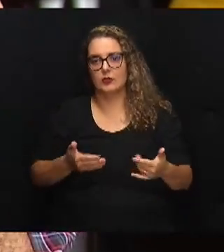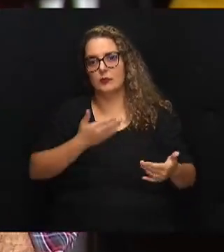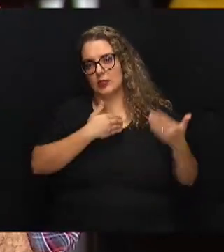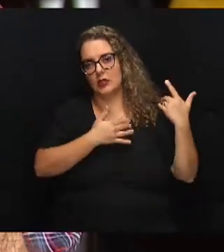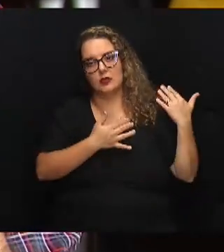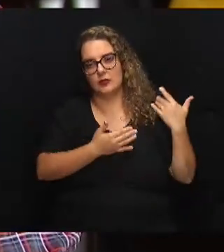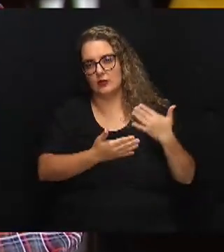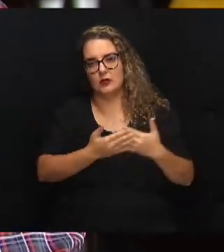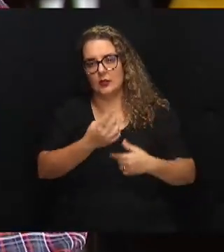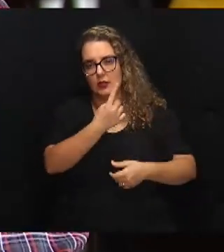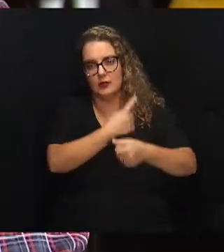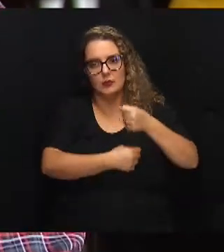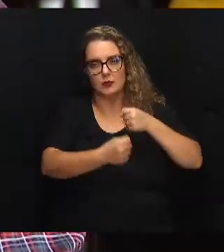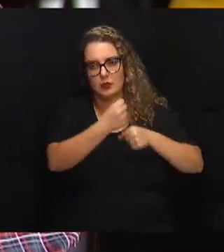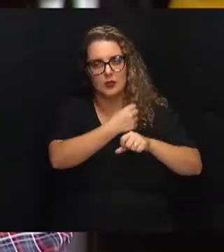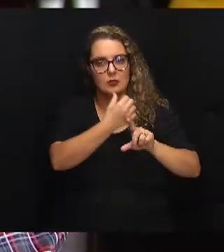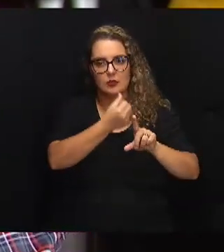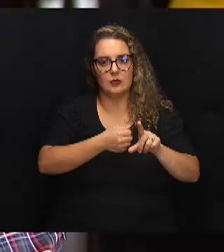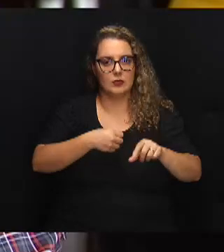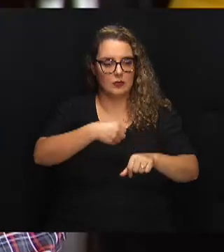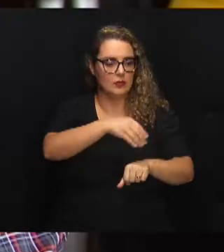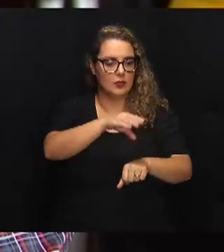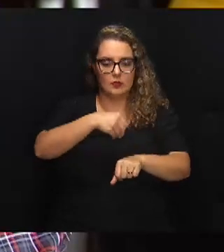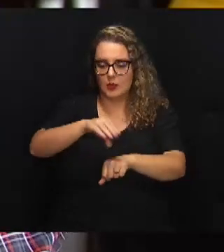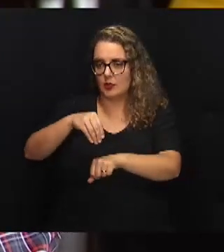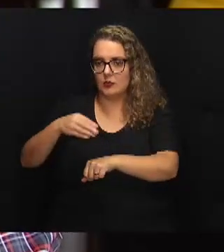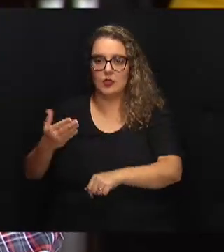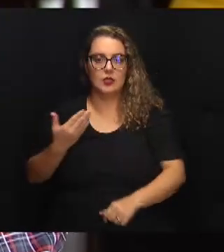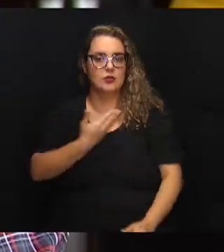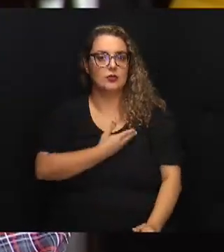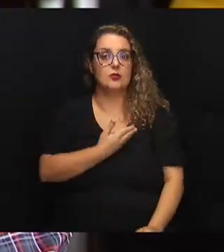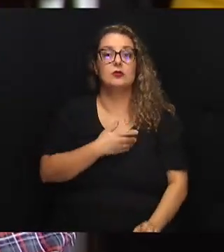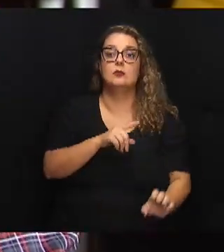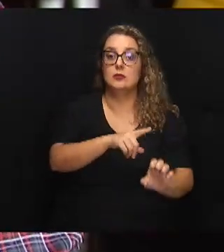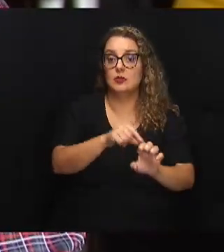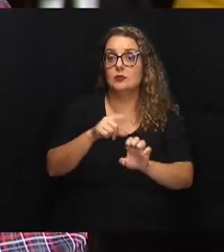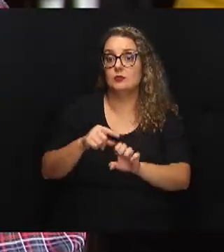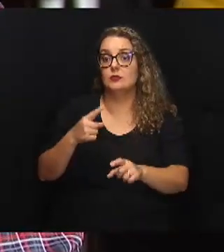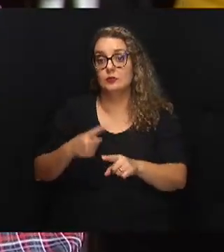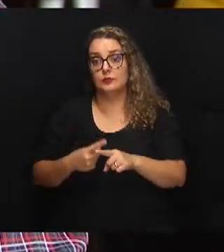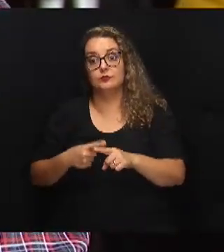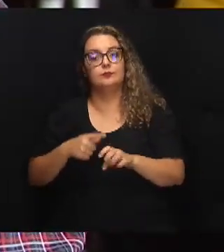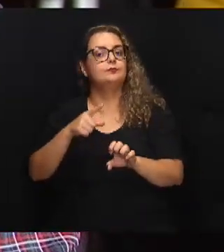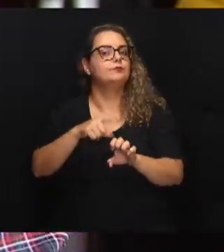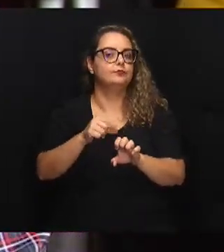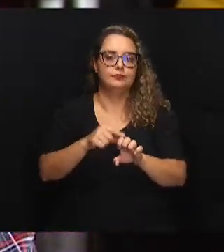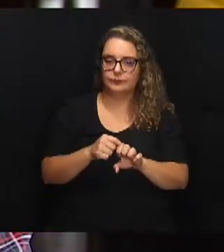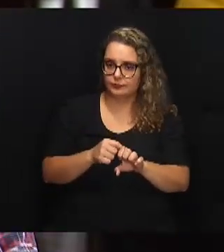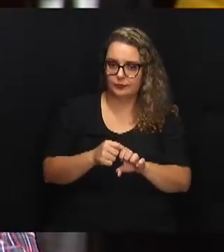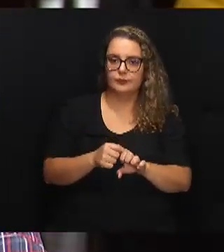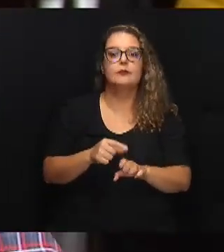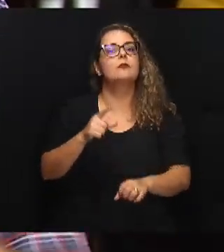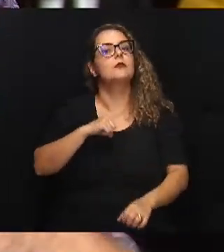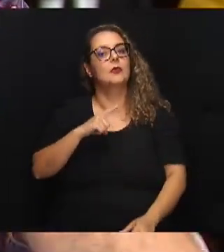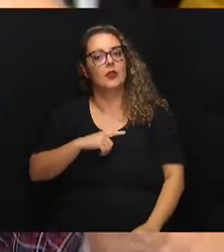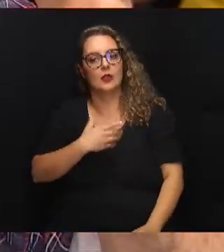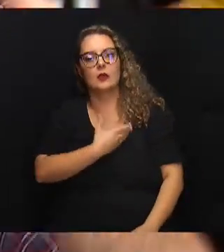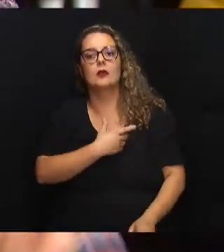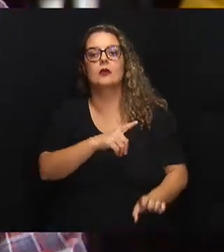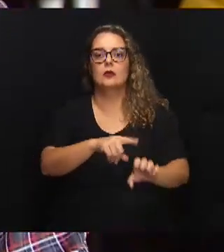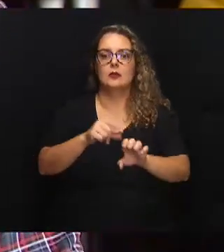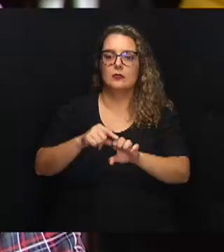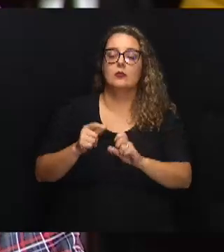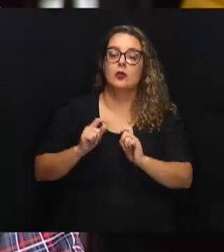atrás, 1 ano e meio mais ou menos, foram indicando amigos empreendedores, porque empreendedores têm amigos empreendedores e com isso